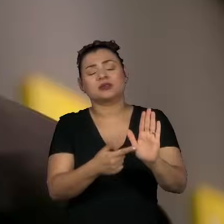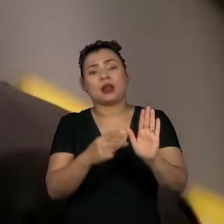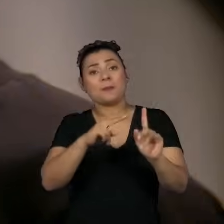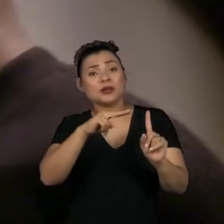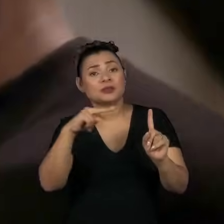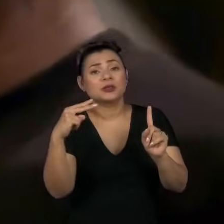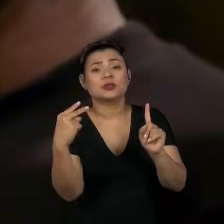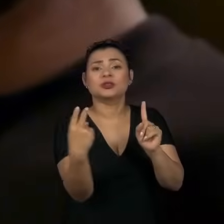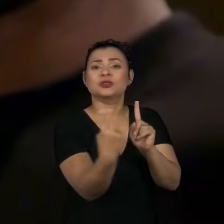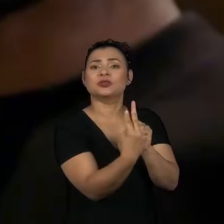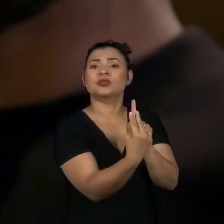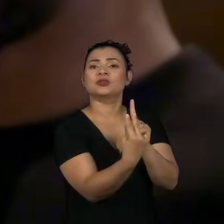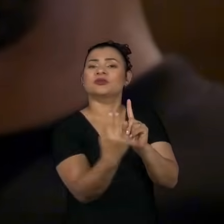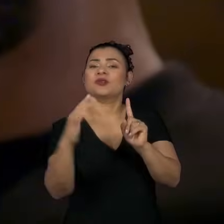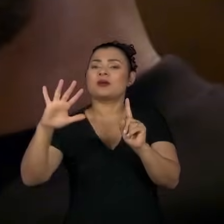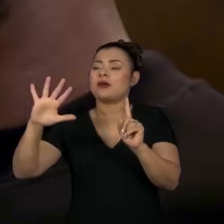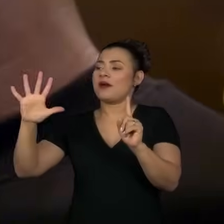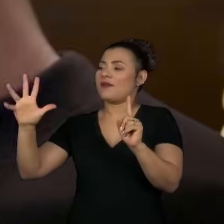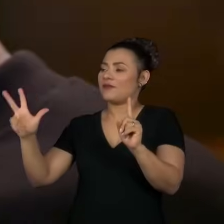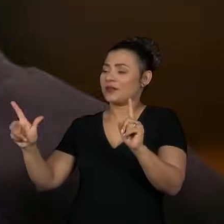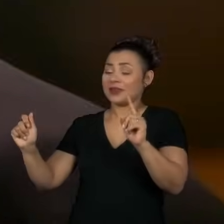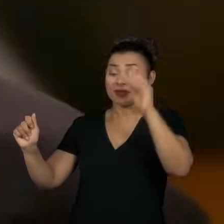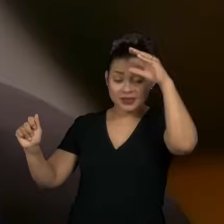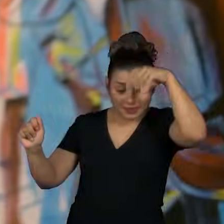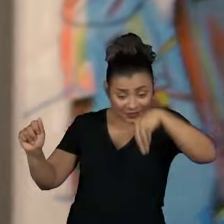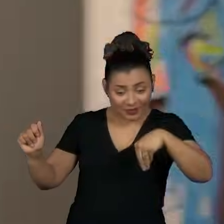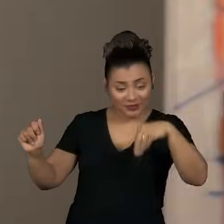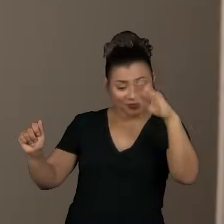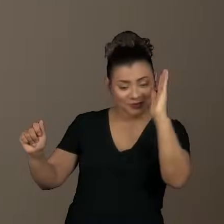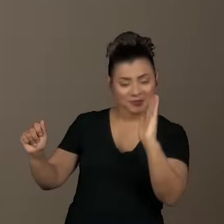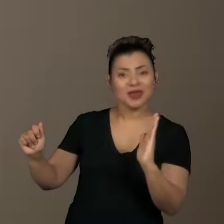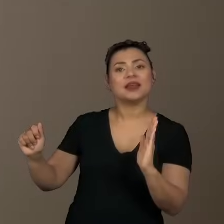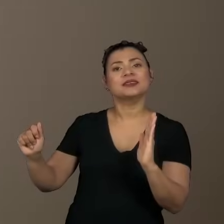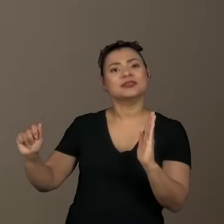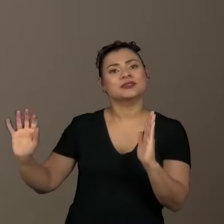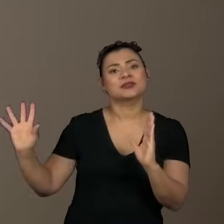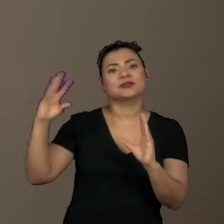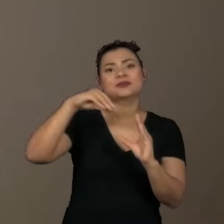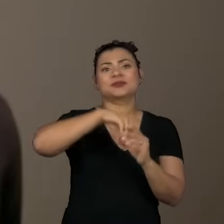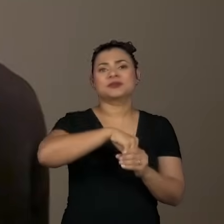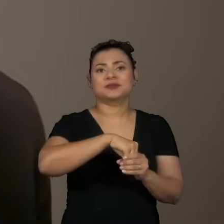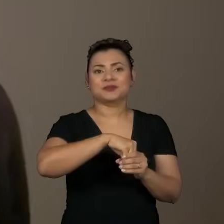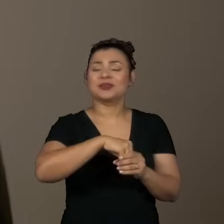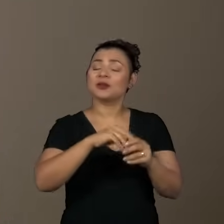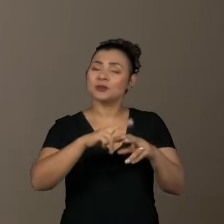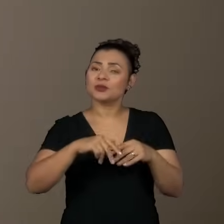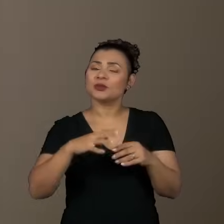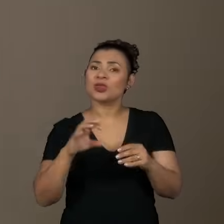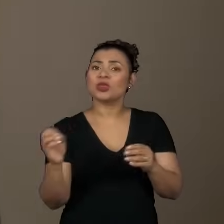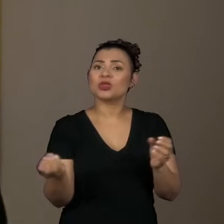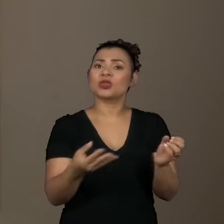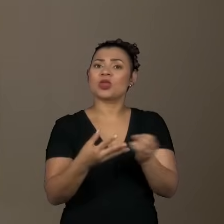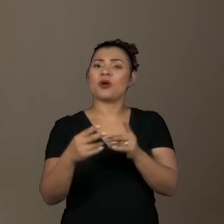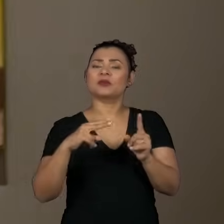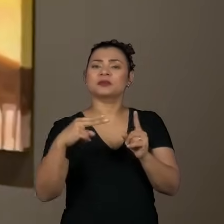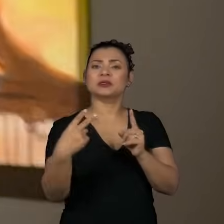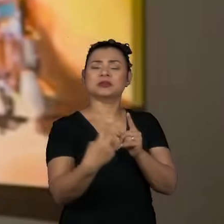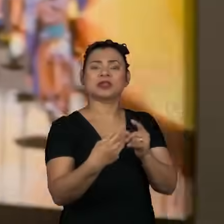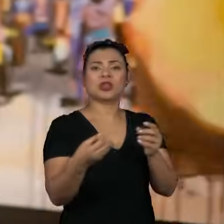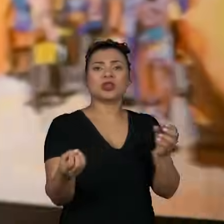olhar sobre a gente africana no Brasil, né? Acho que a construção desse novo olhar e de novas